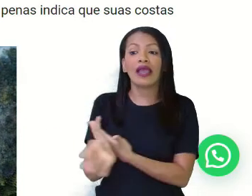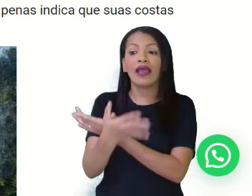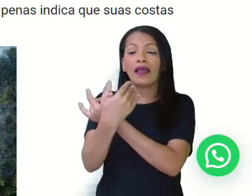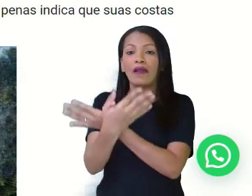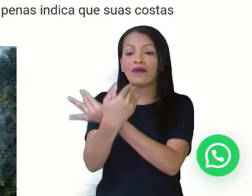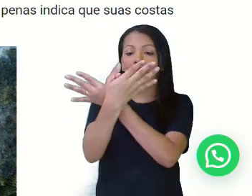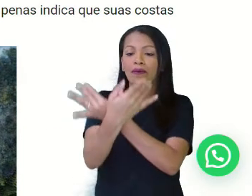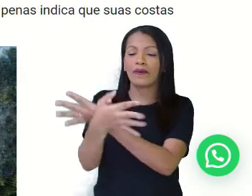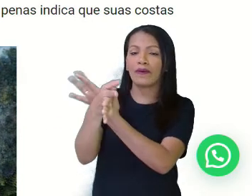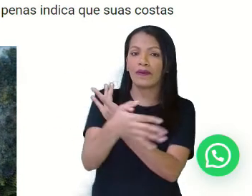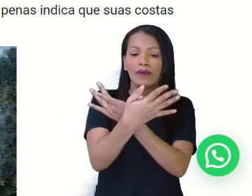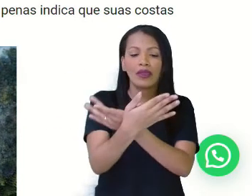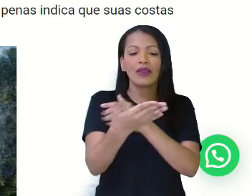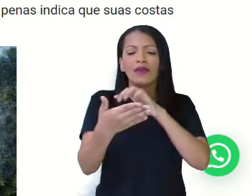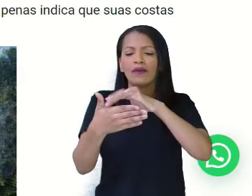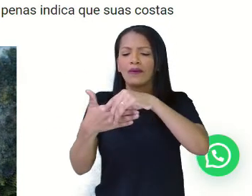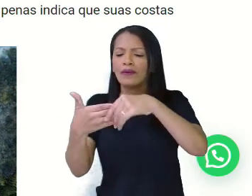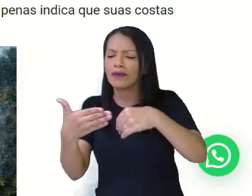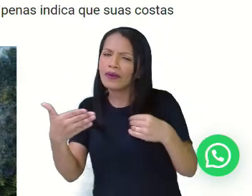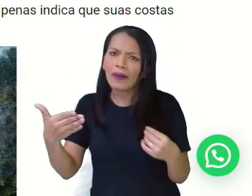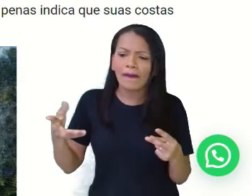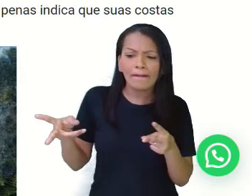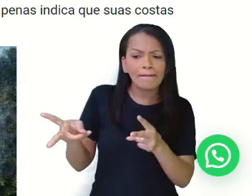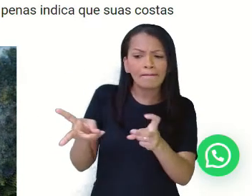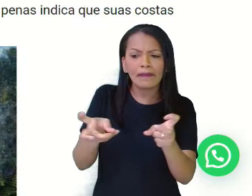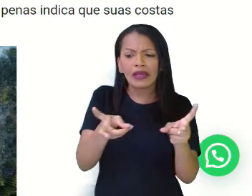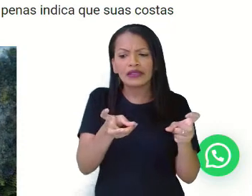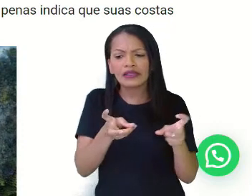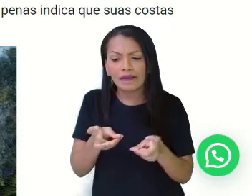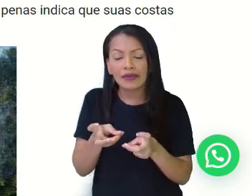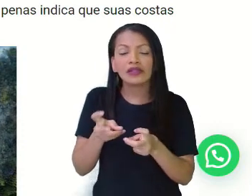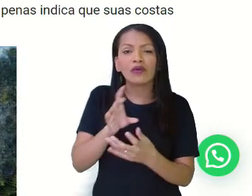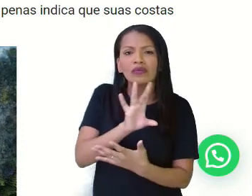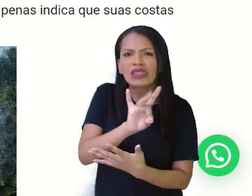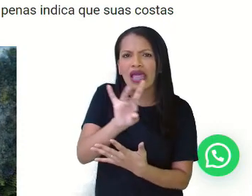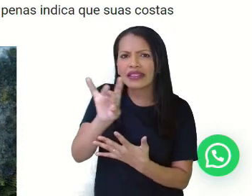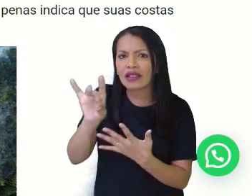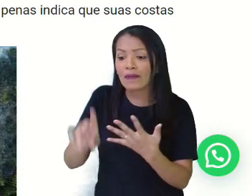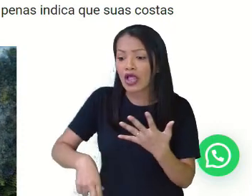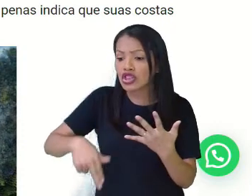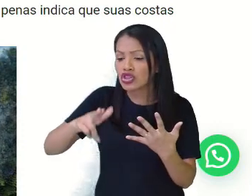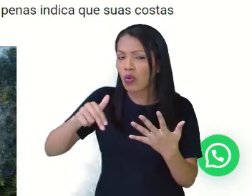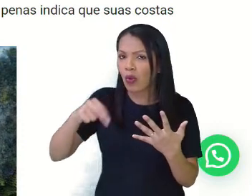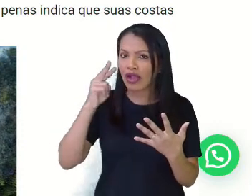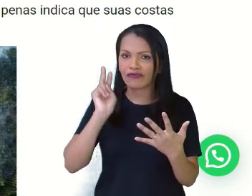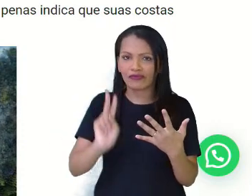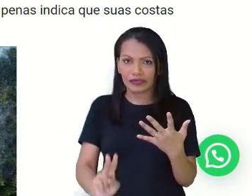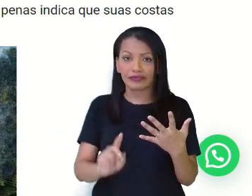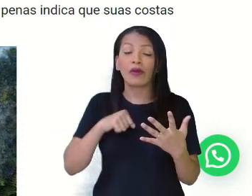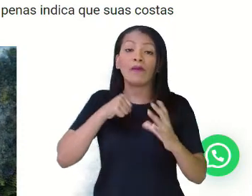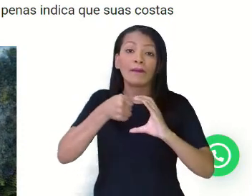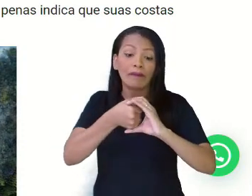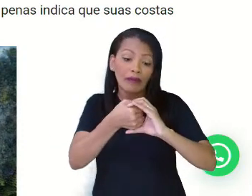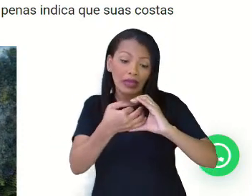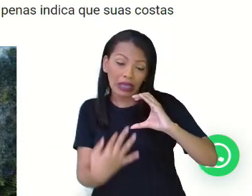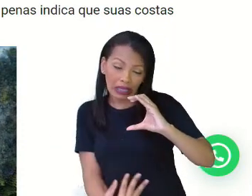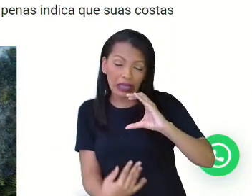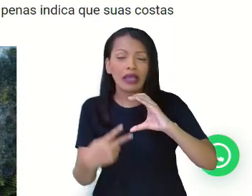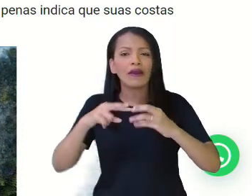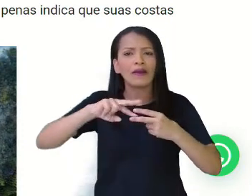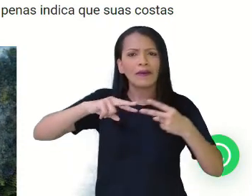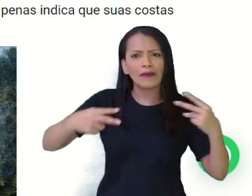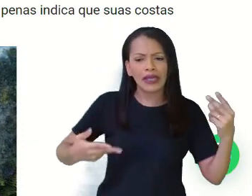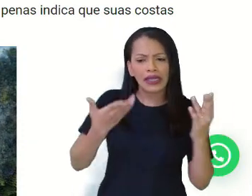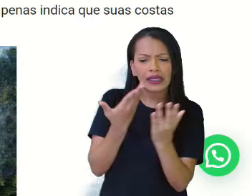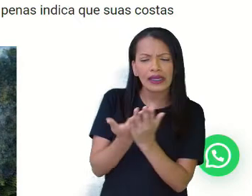ser observadas com um nível de detalhamento nunca antes obtido. As características sugerem que a espécie